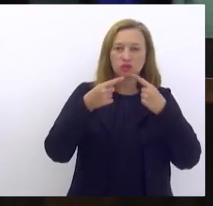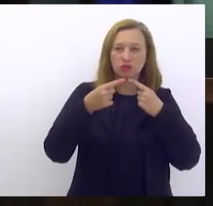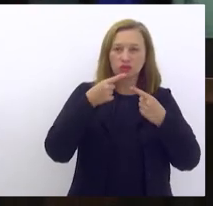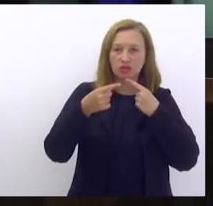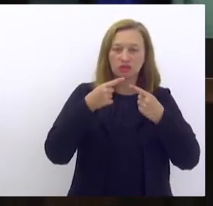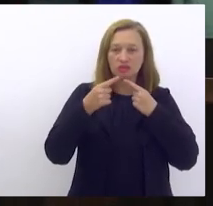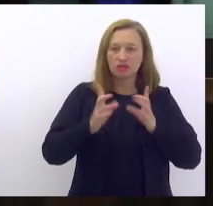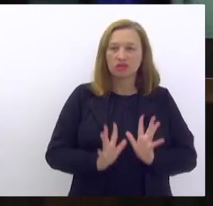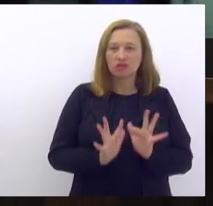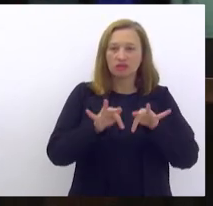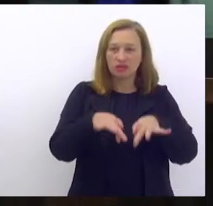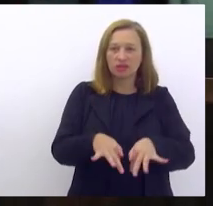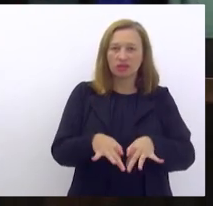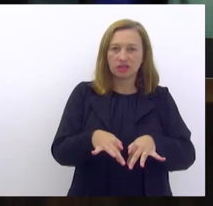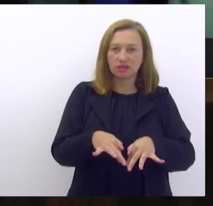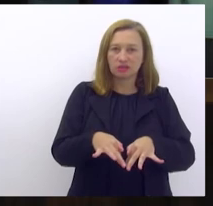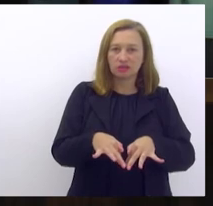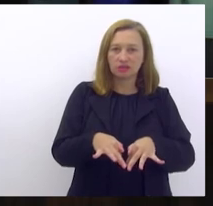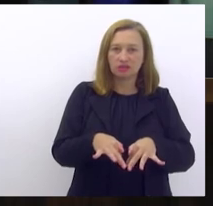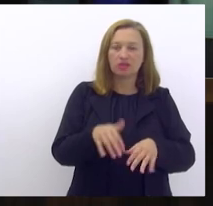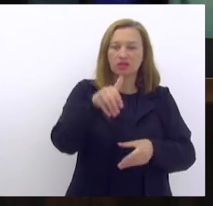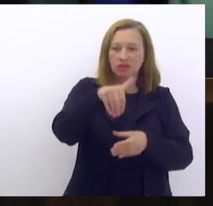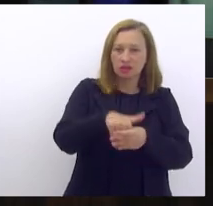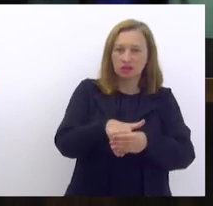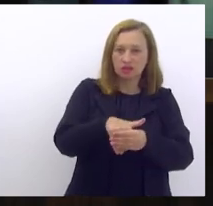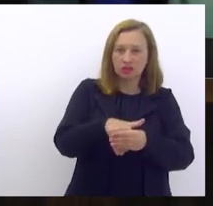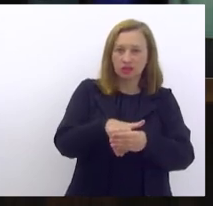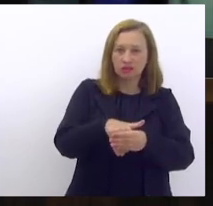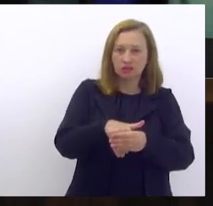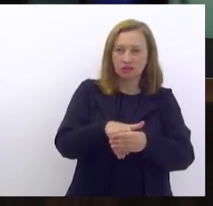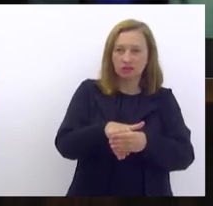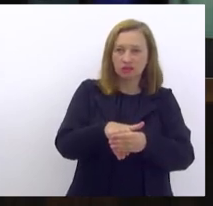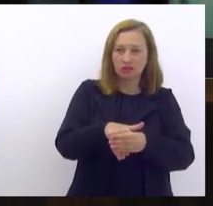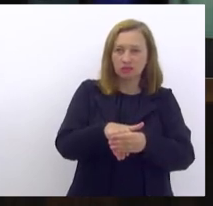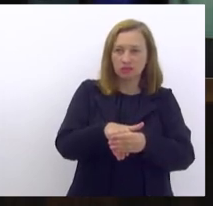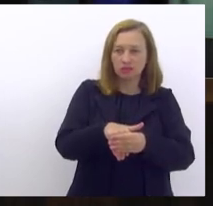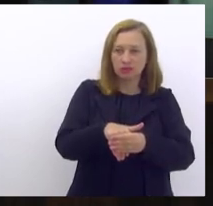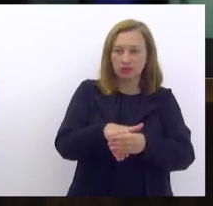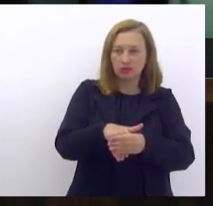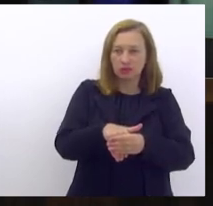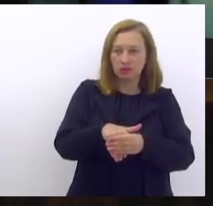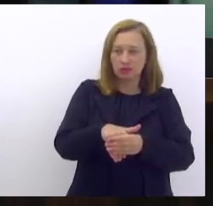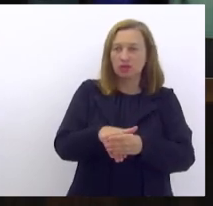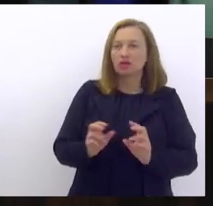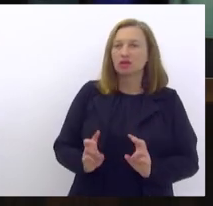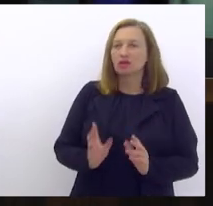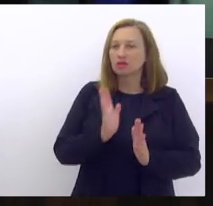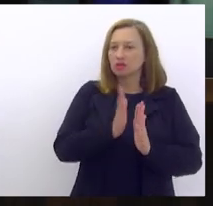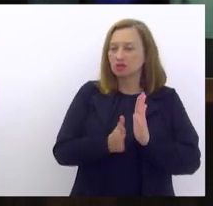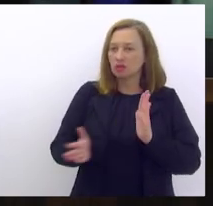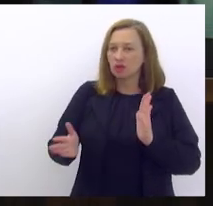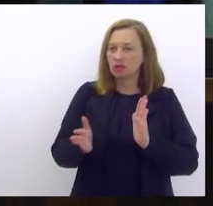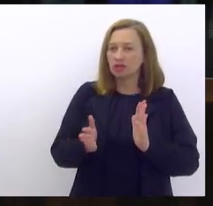Não havendo quem queira discutir, encerrada a discussão. Em votação. Emenda de redação. Questão de ordem, nosso